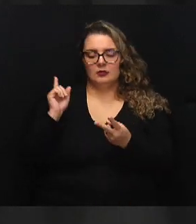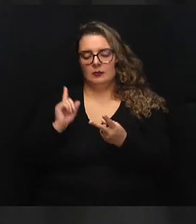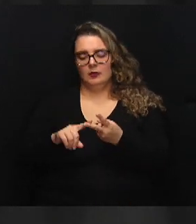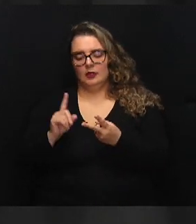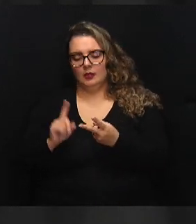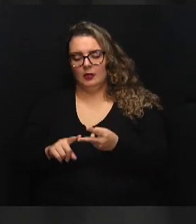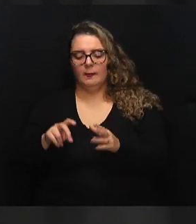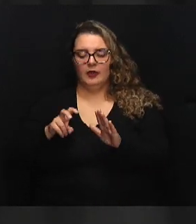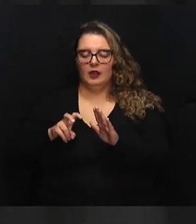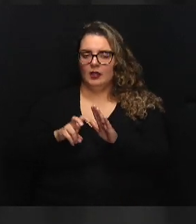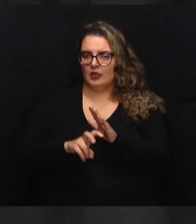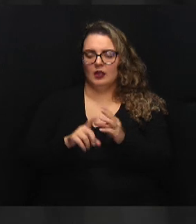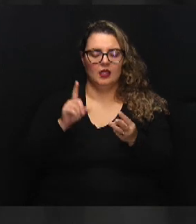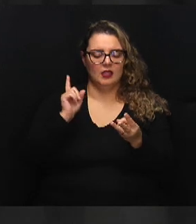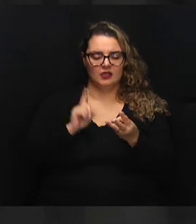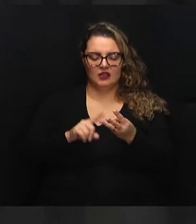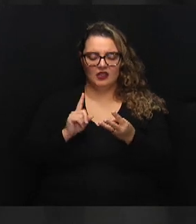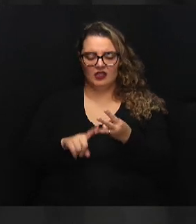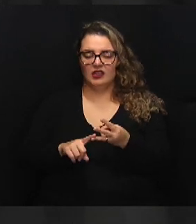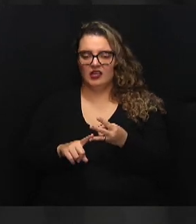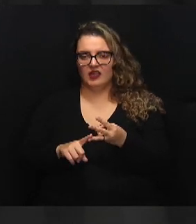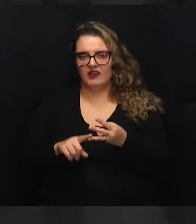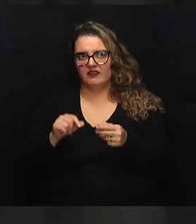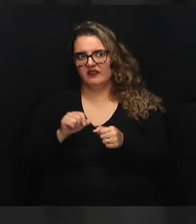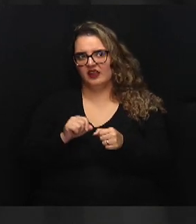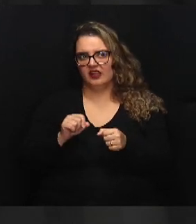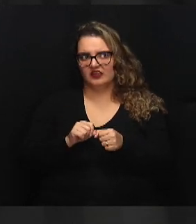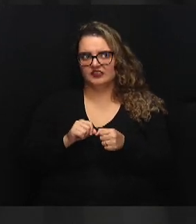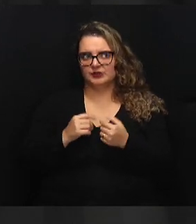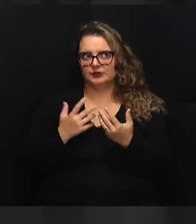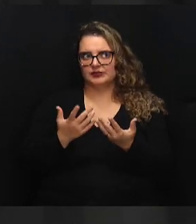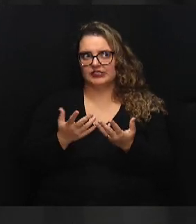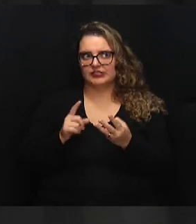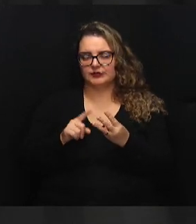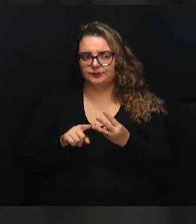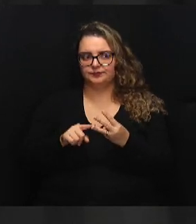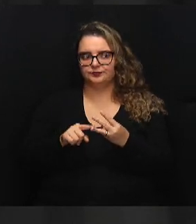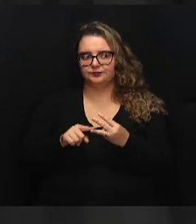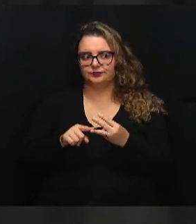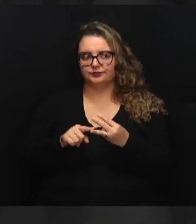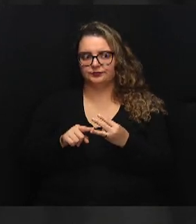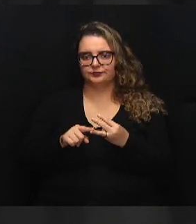para creche, eu tenho levado para